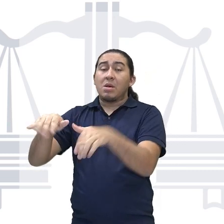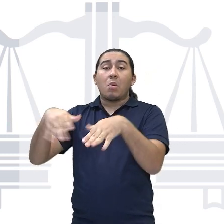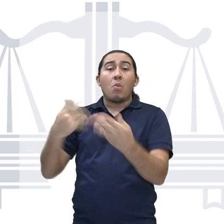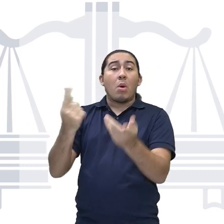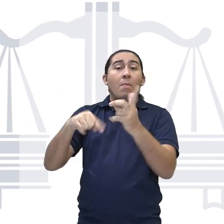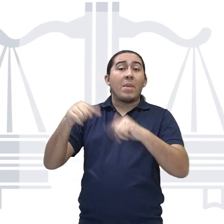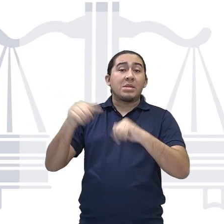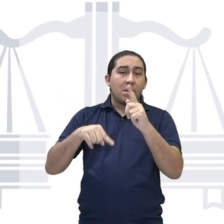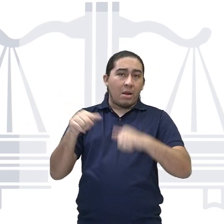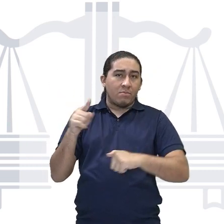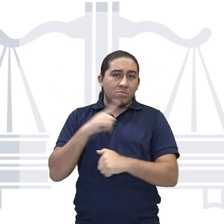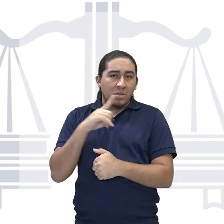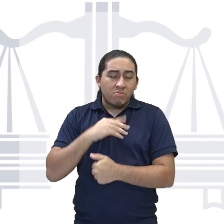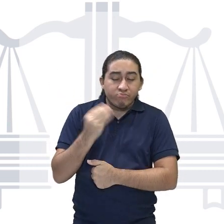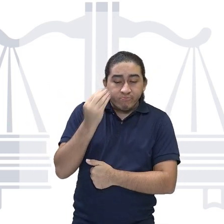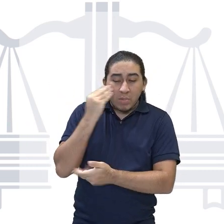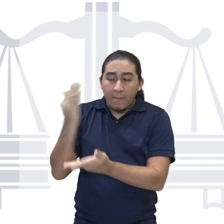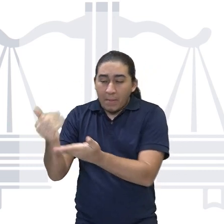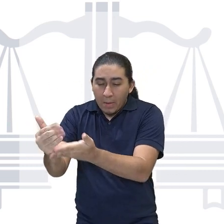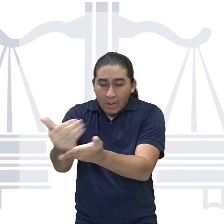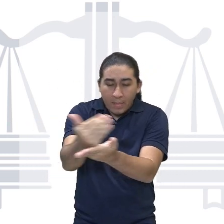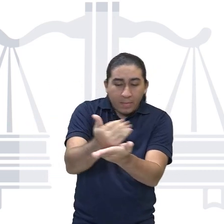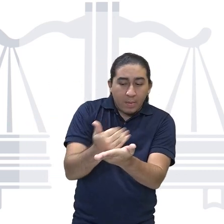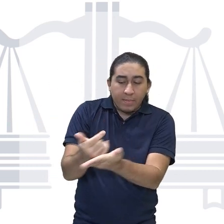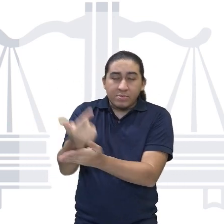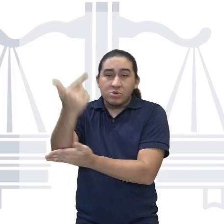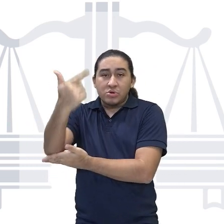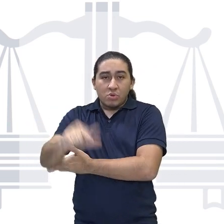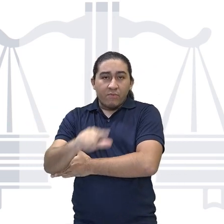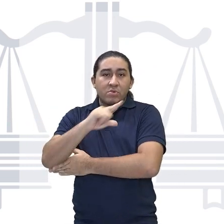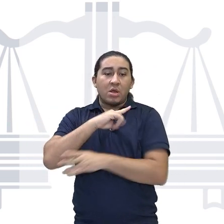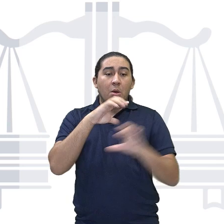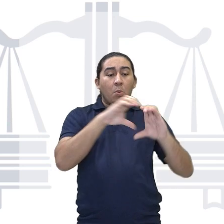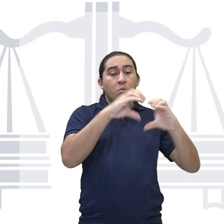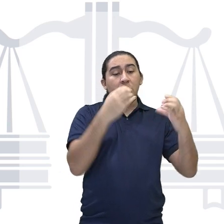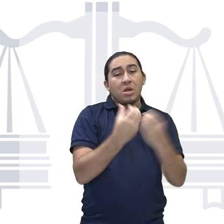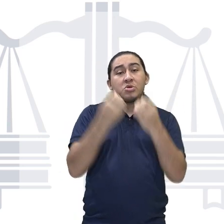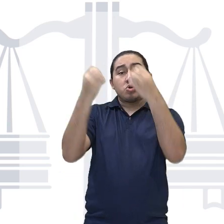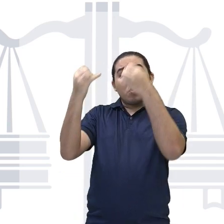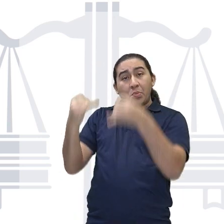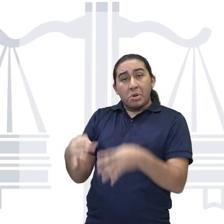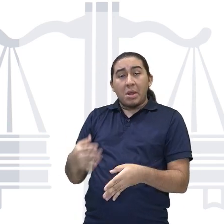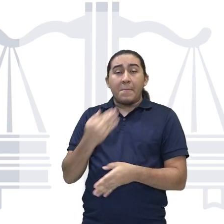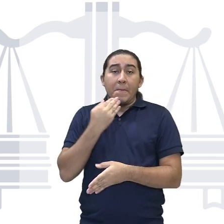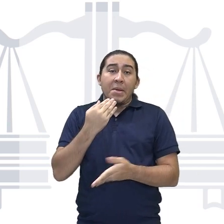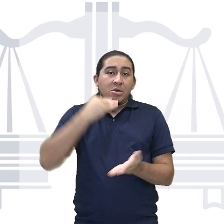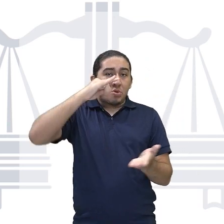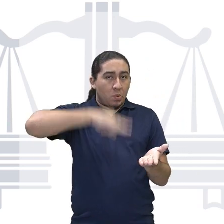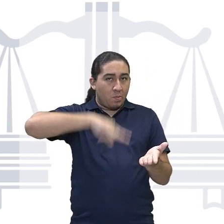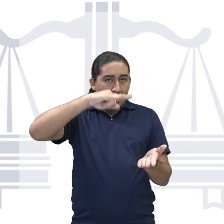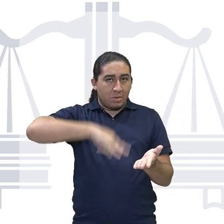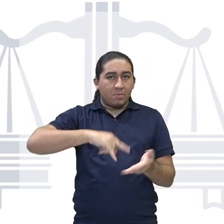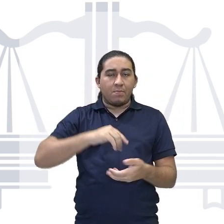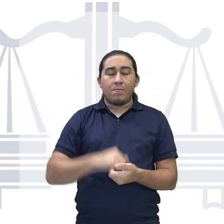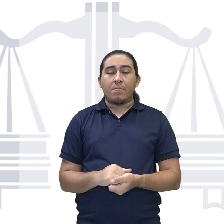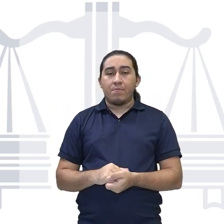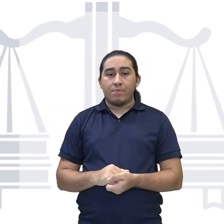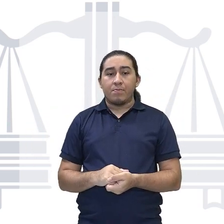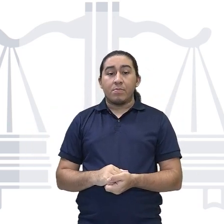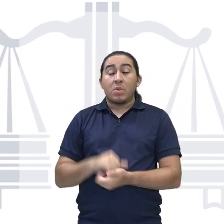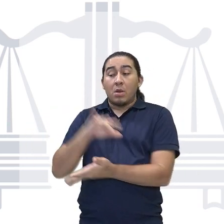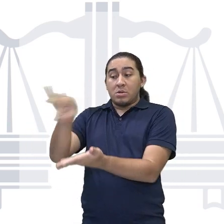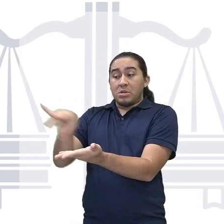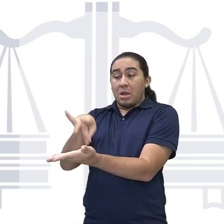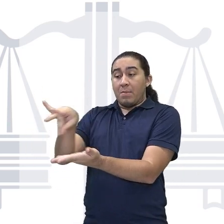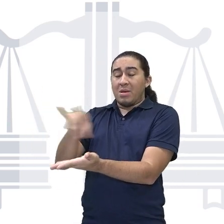necessários, levantados, mais uma vez, pela comunidade, pelos próprios coordenadores regionais. Então, o CMEAN está ali quase